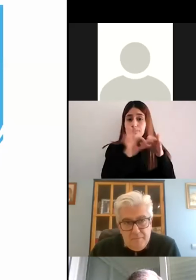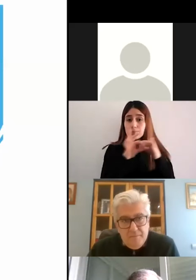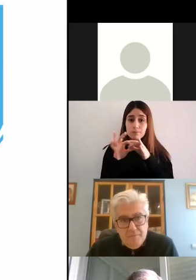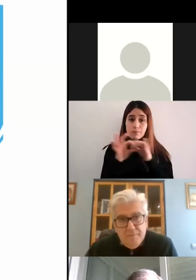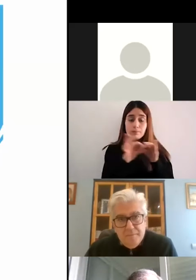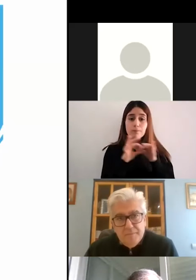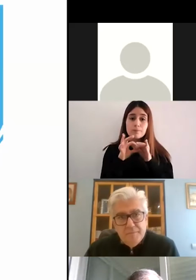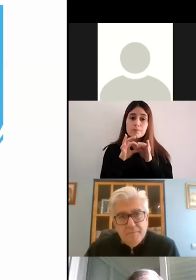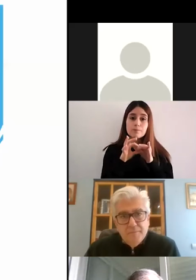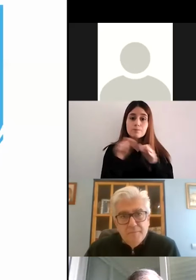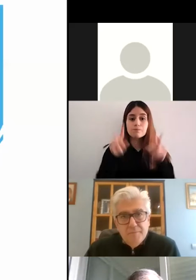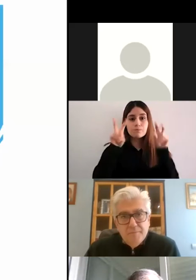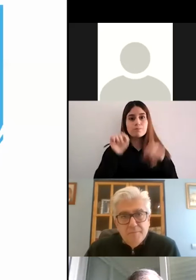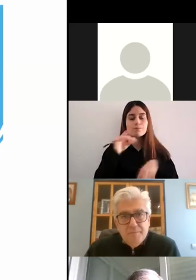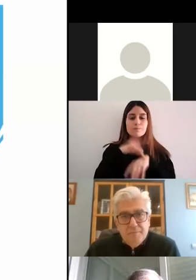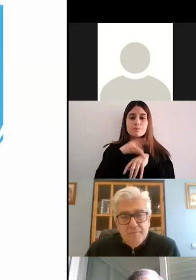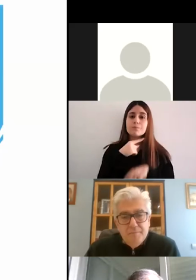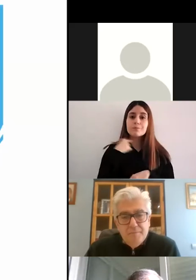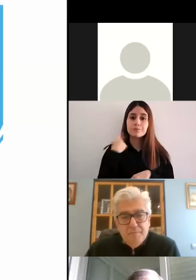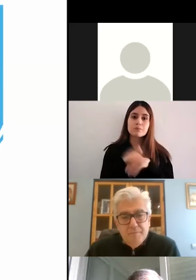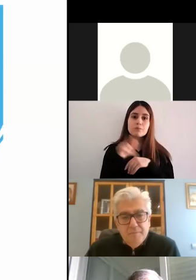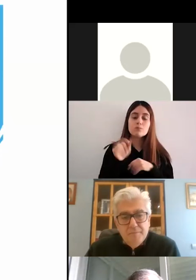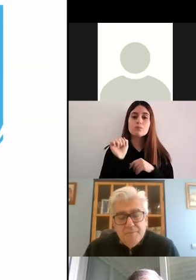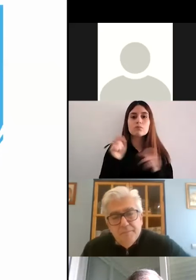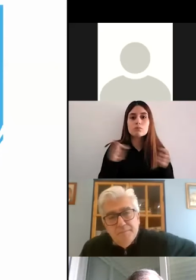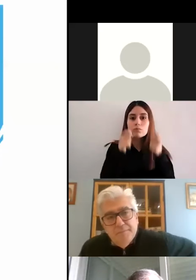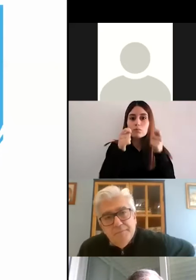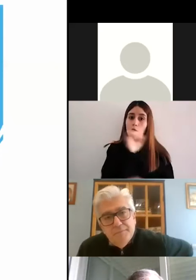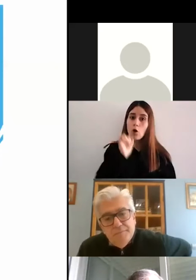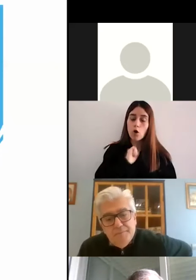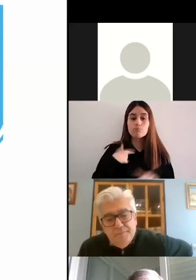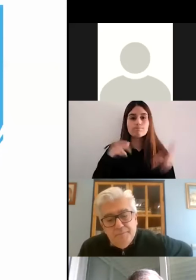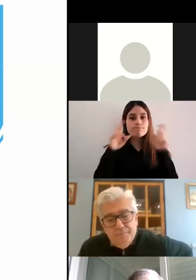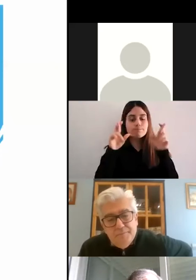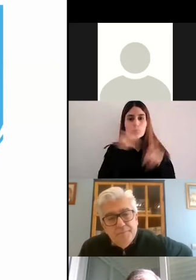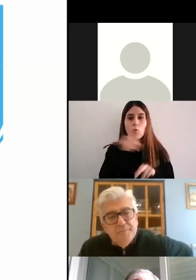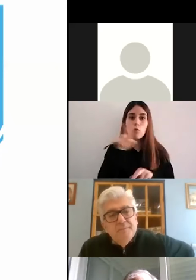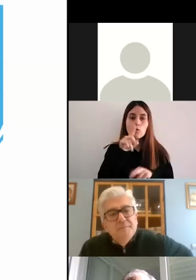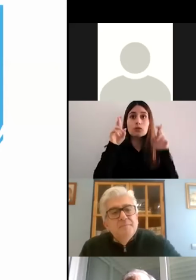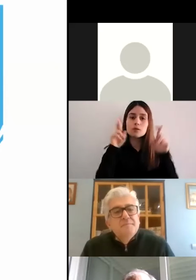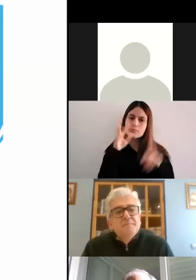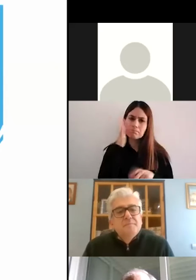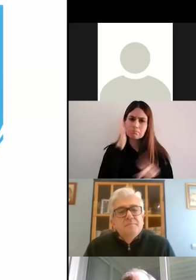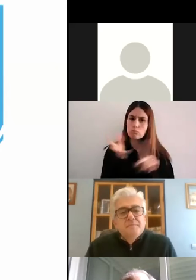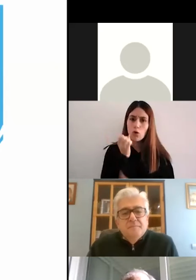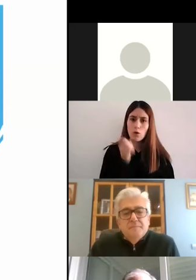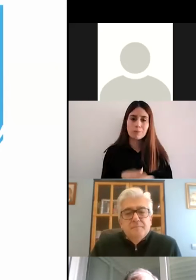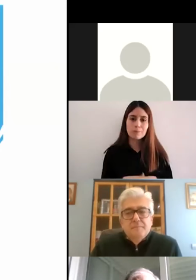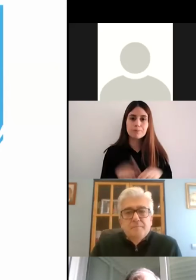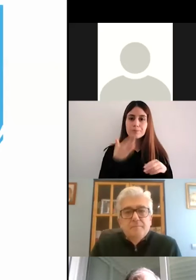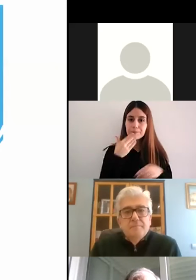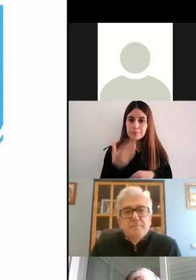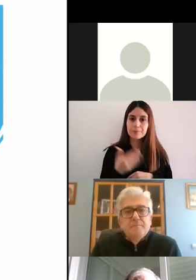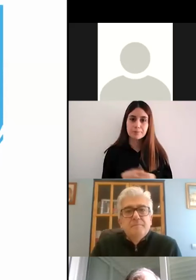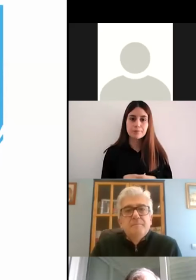à volta da causa das doenças raras, portanto é um evento nosso e espero que esteja à altura das vossas melhores expectativas. Obrigado.